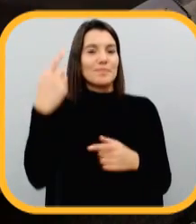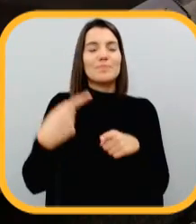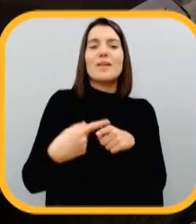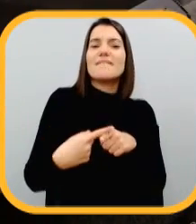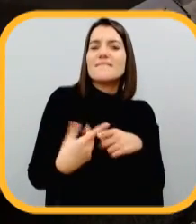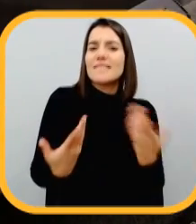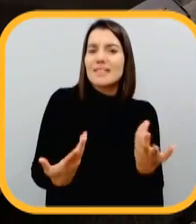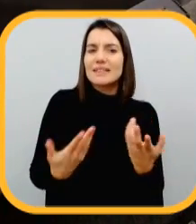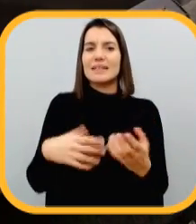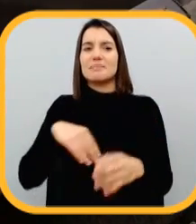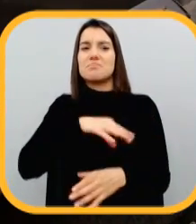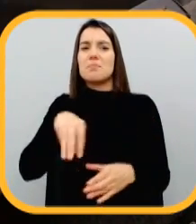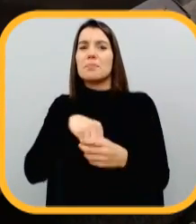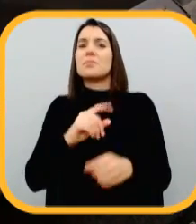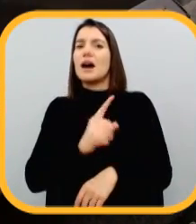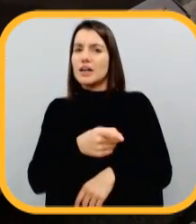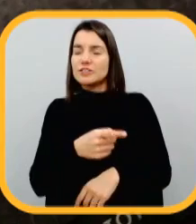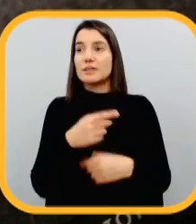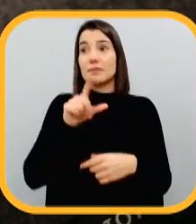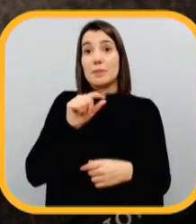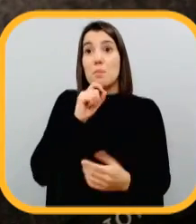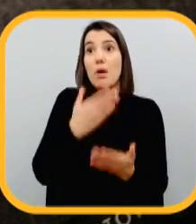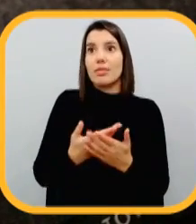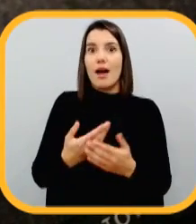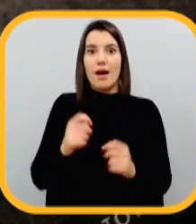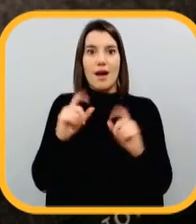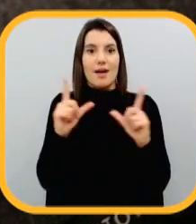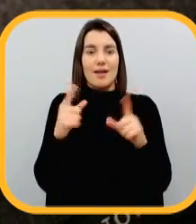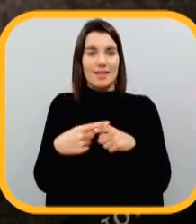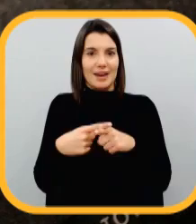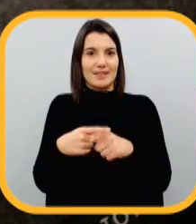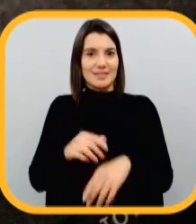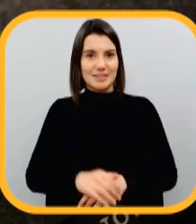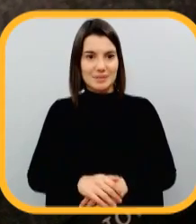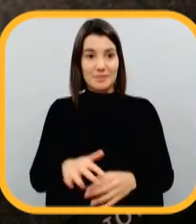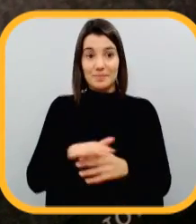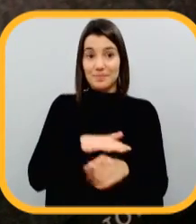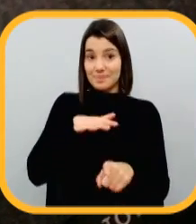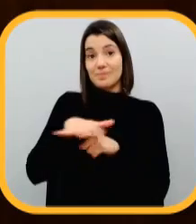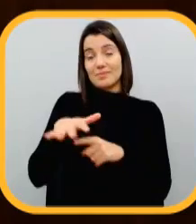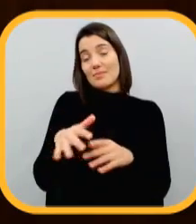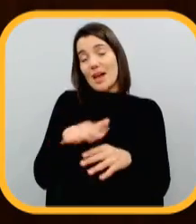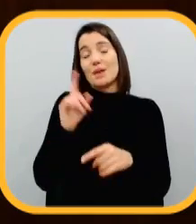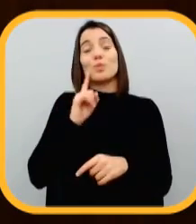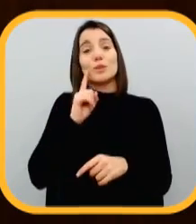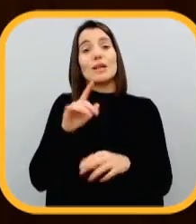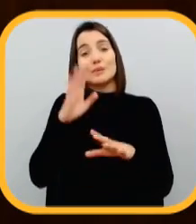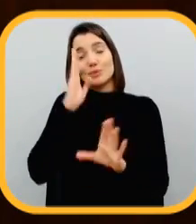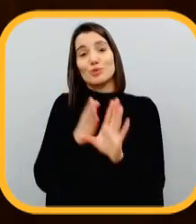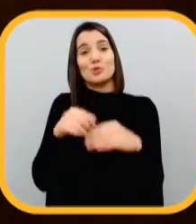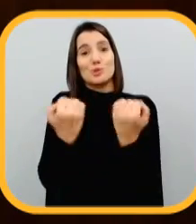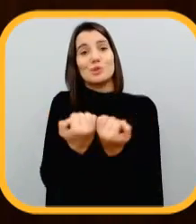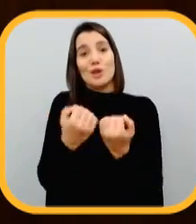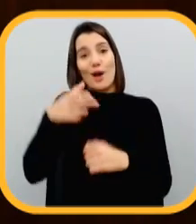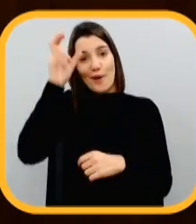as motivações, o contexto em que se inserem e aquilo que pode gerar interesse. A persuasão é um campo específico da psicologia social e da